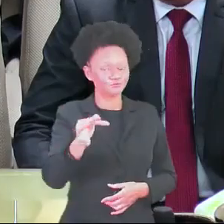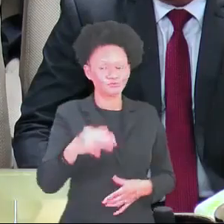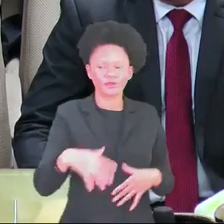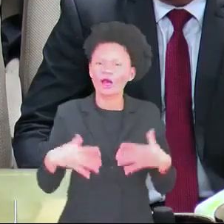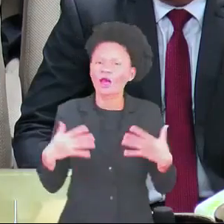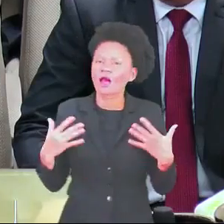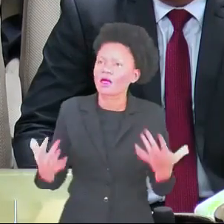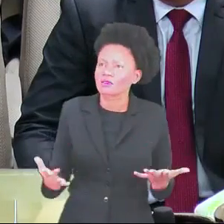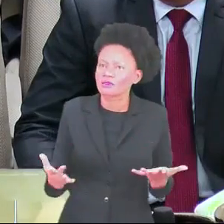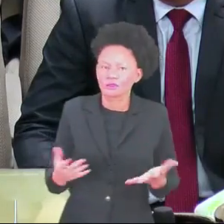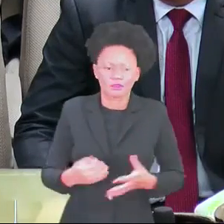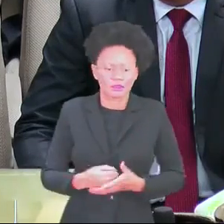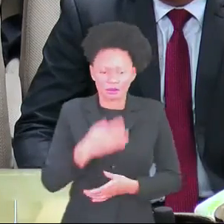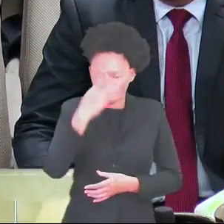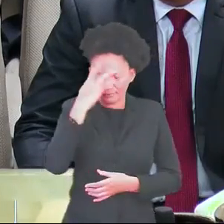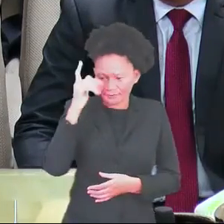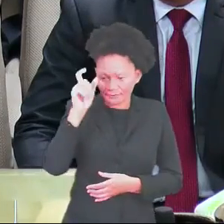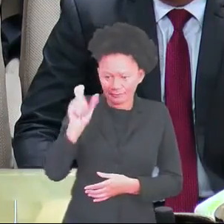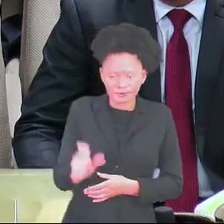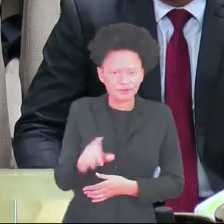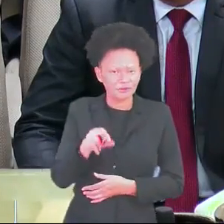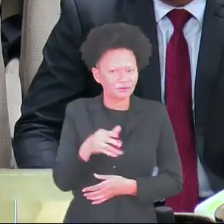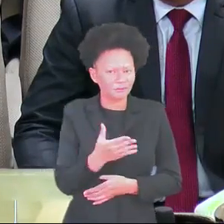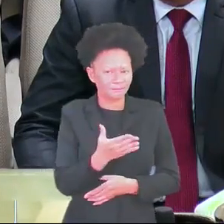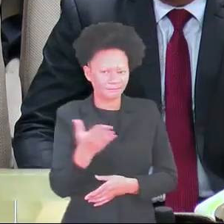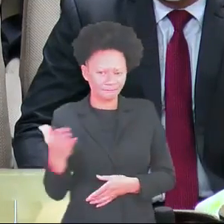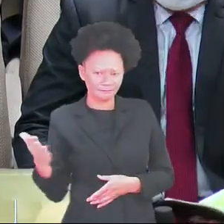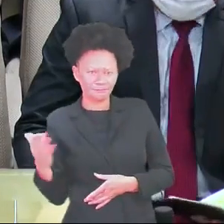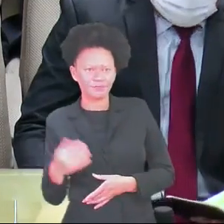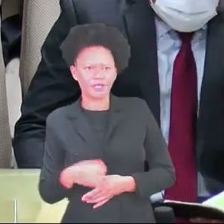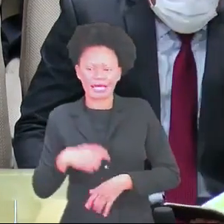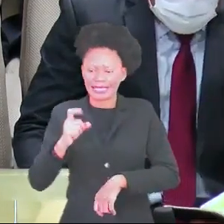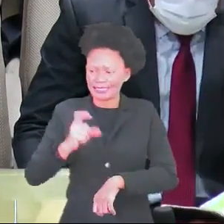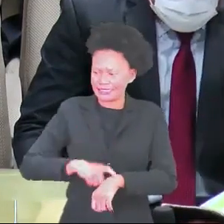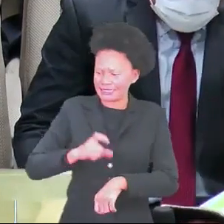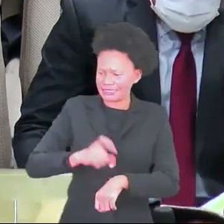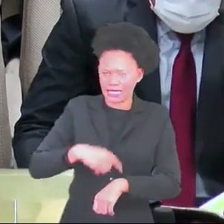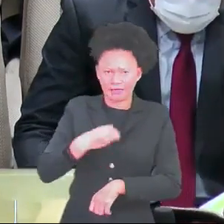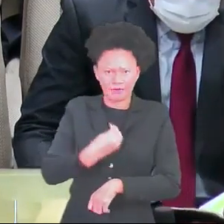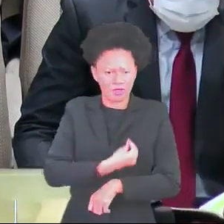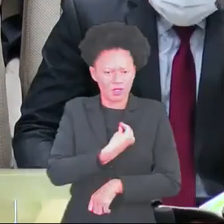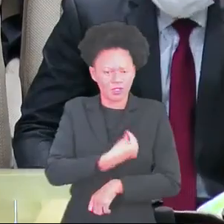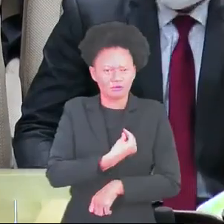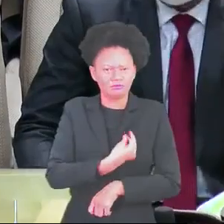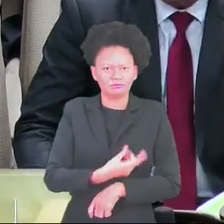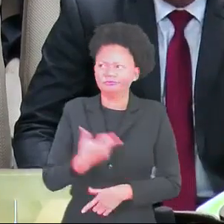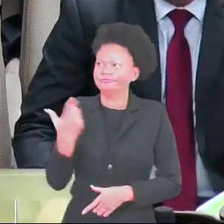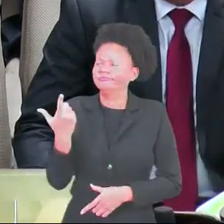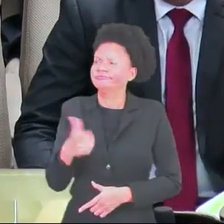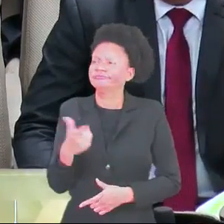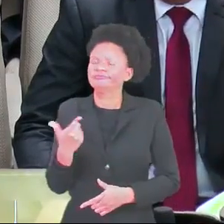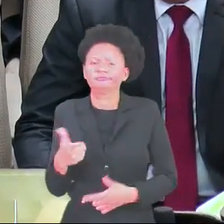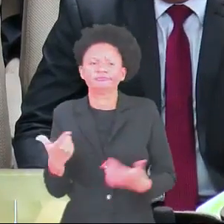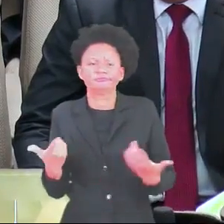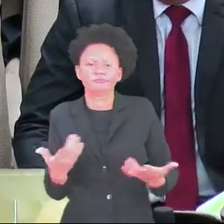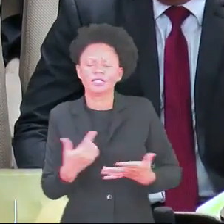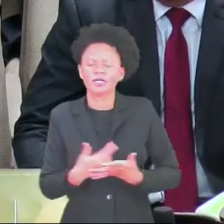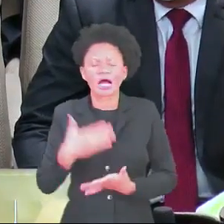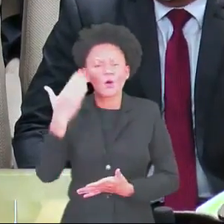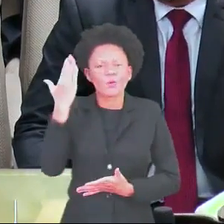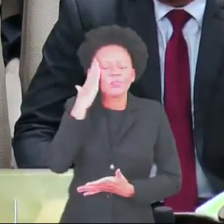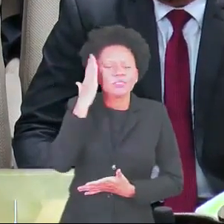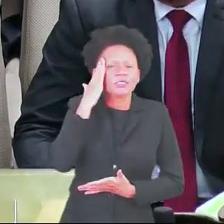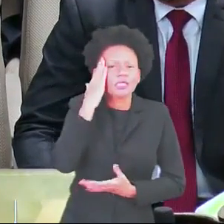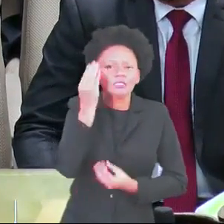Então, o fato de alguém, irmãos, passar o tempo da sua vida sem trazer a concepção